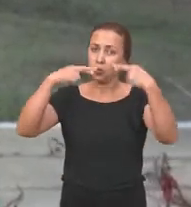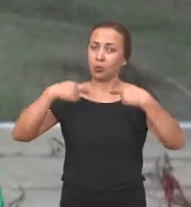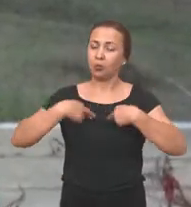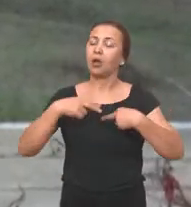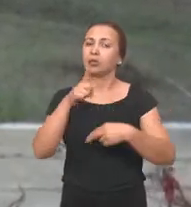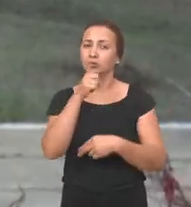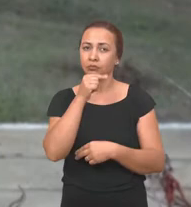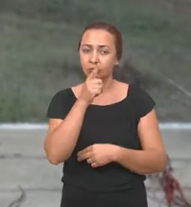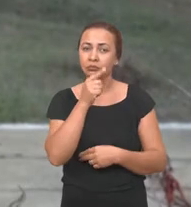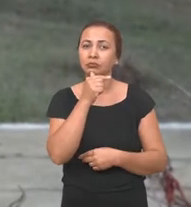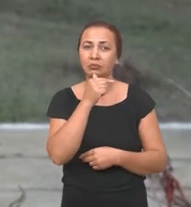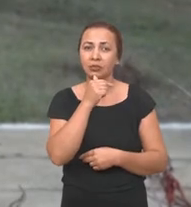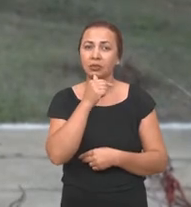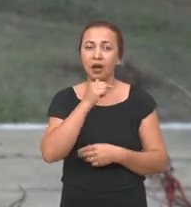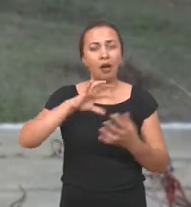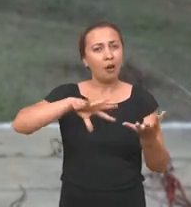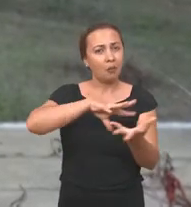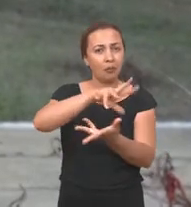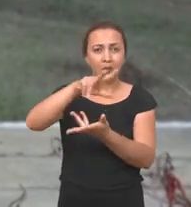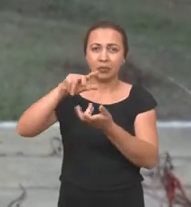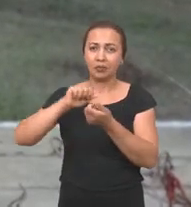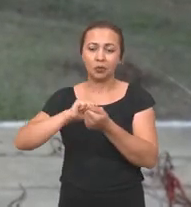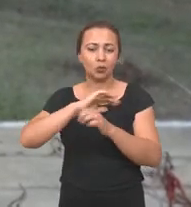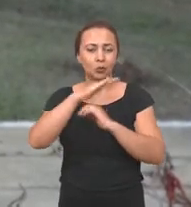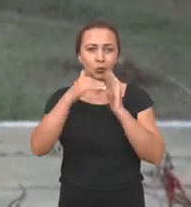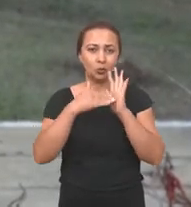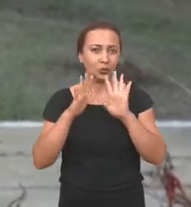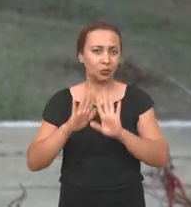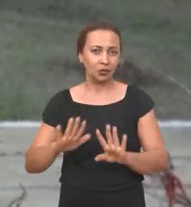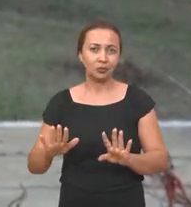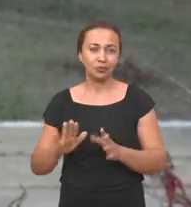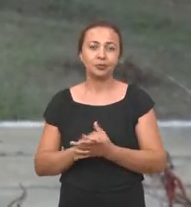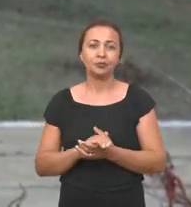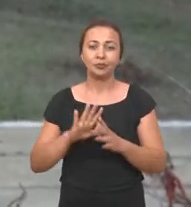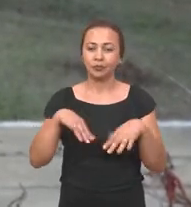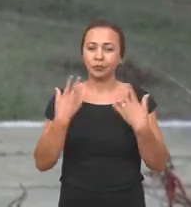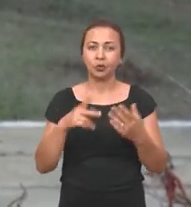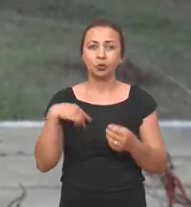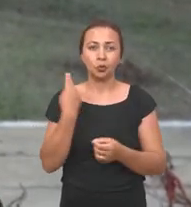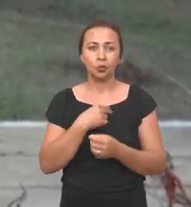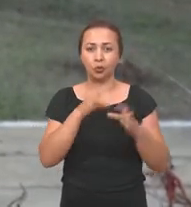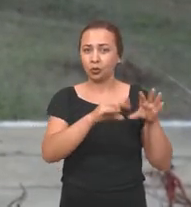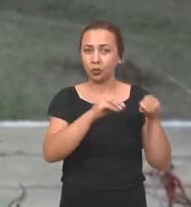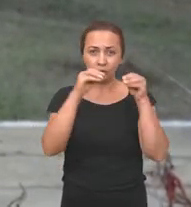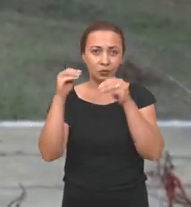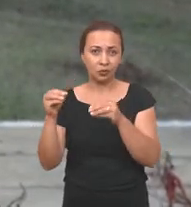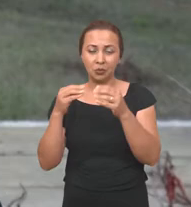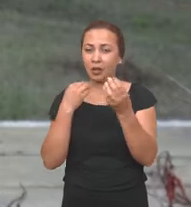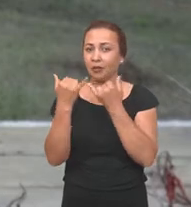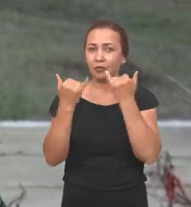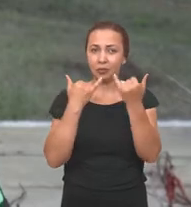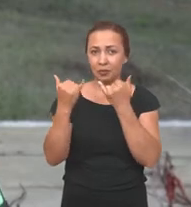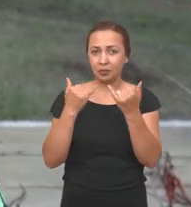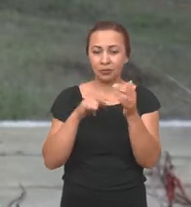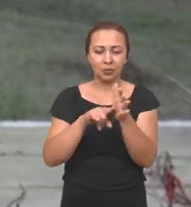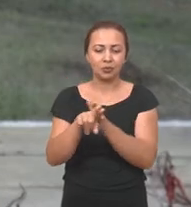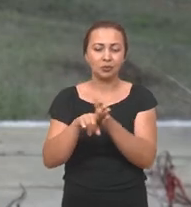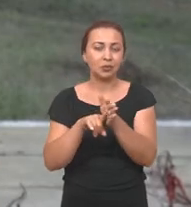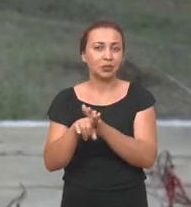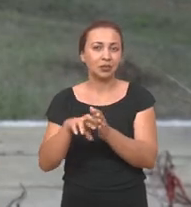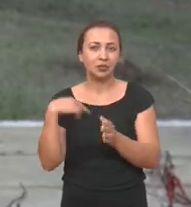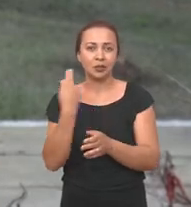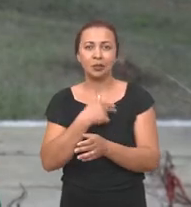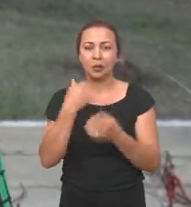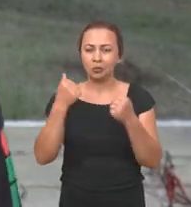à água, né? ao planeta, tudo isso. E quando nós tiramos essa informação das pesquisas,